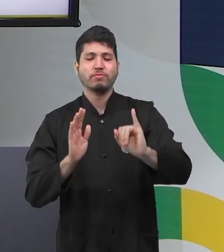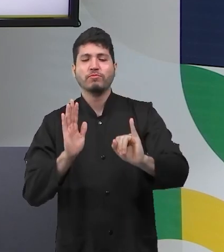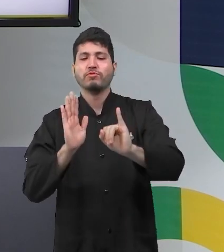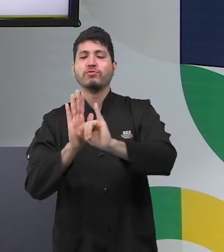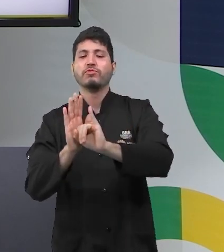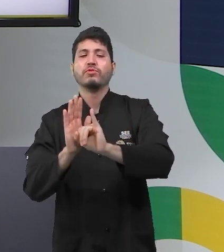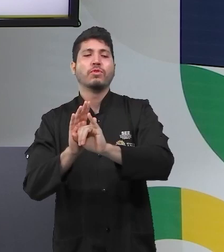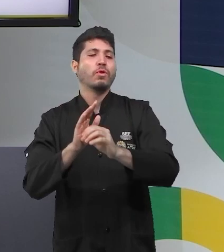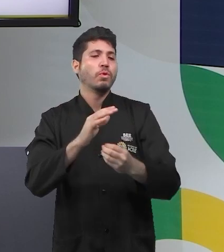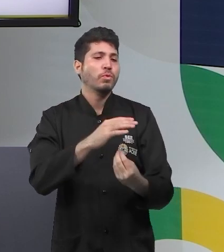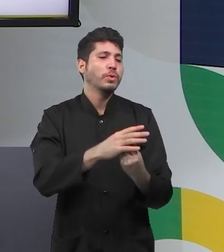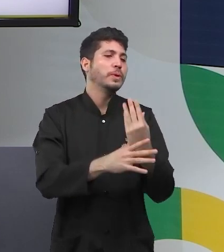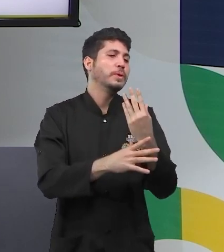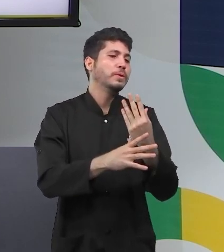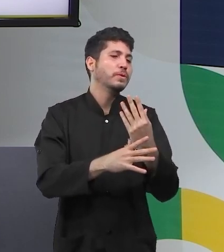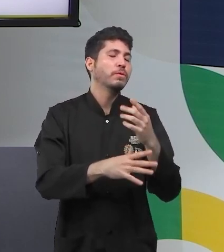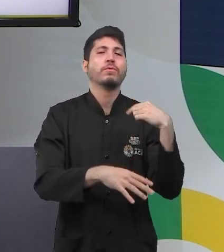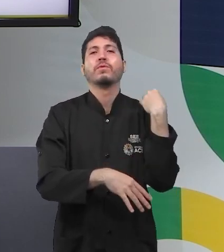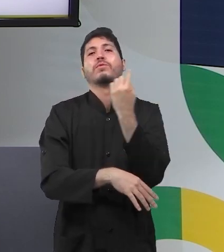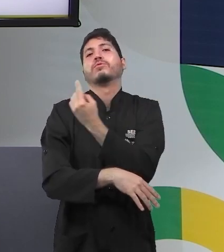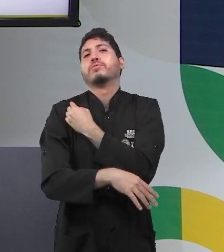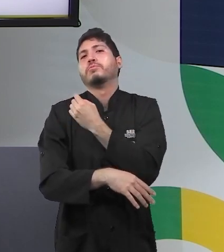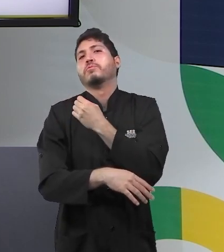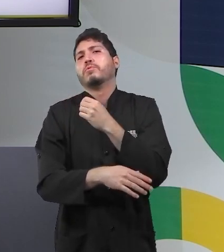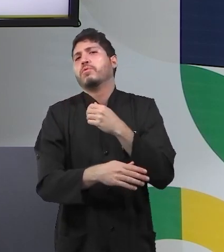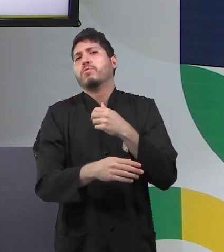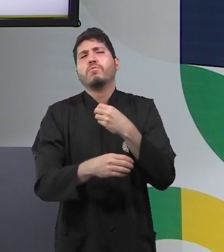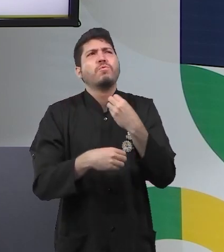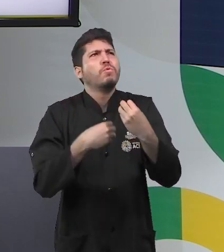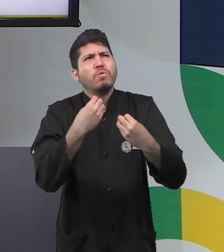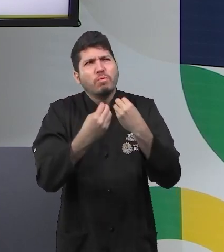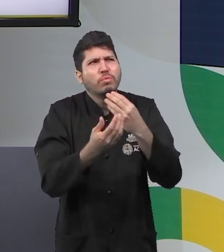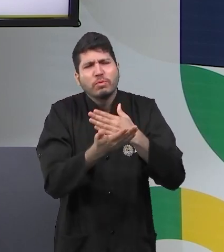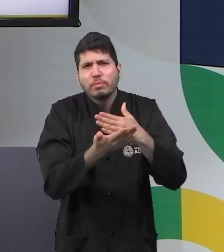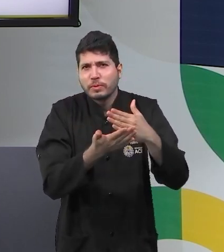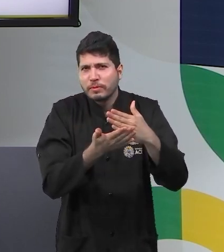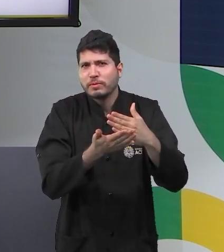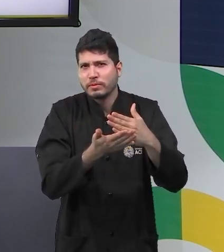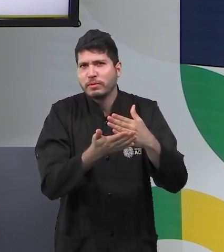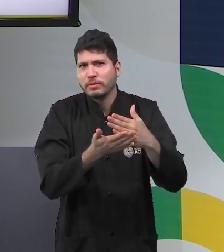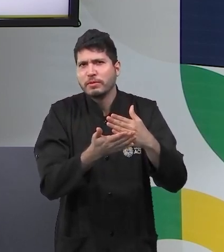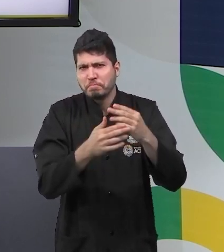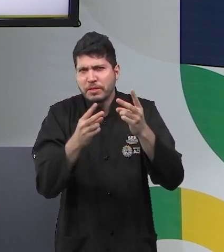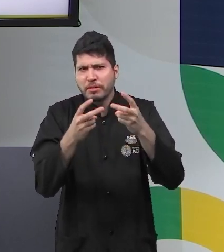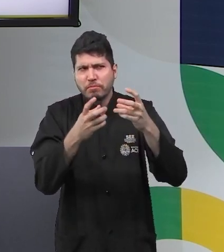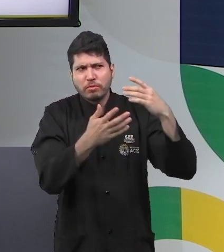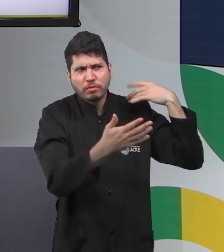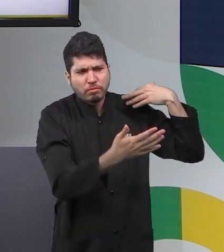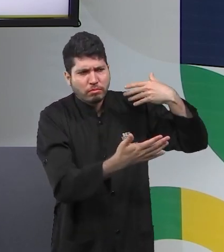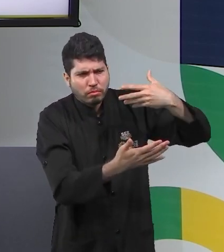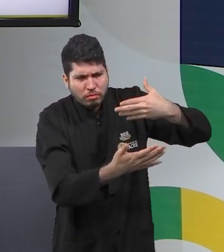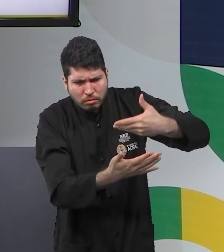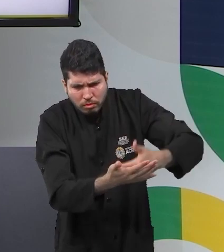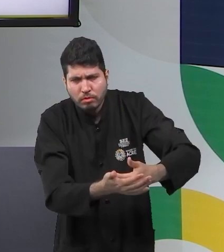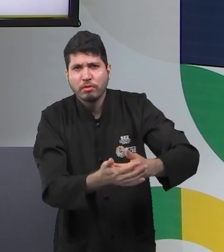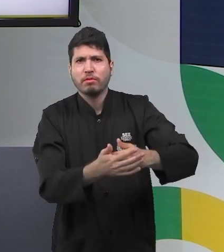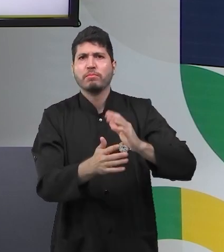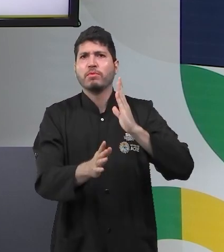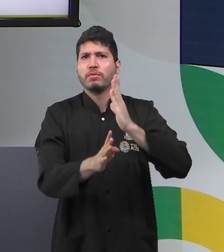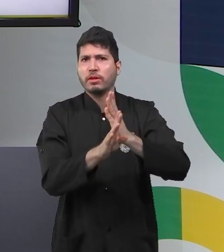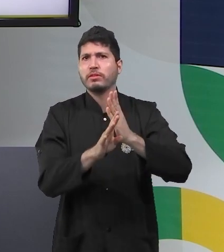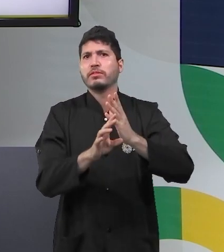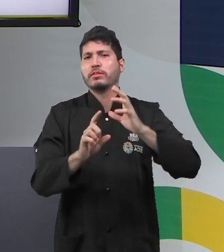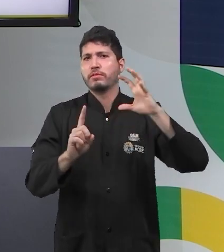nós estamos nos enxergando. A partir do momento em que a gente entende que a influência e a definição daquilo que nos